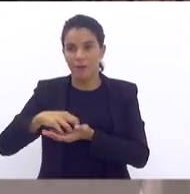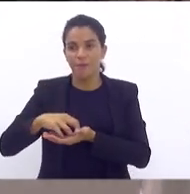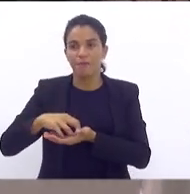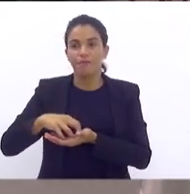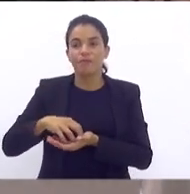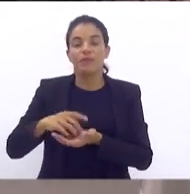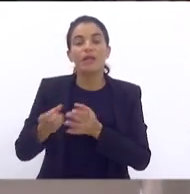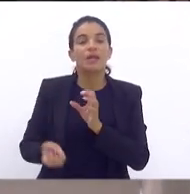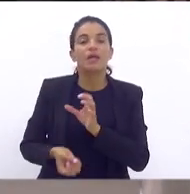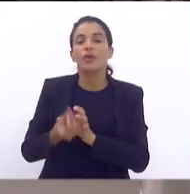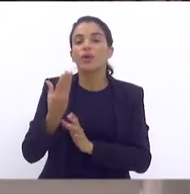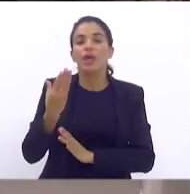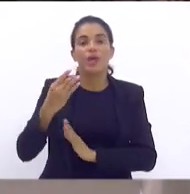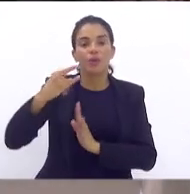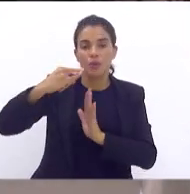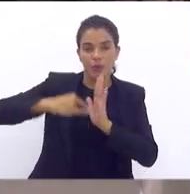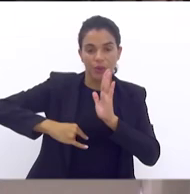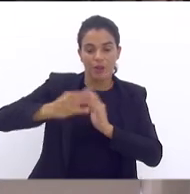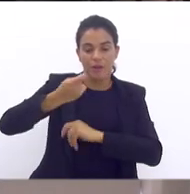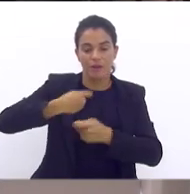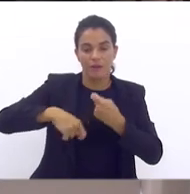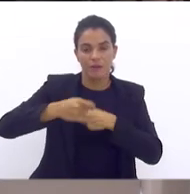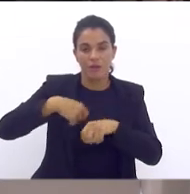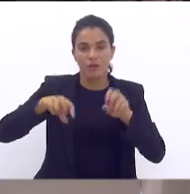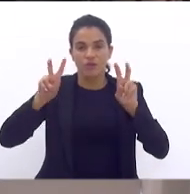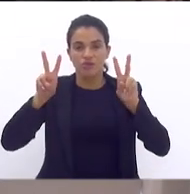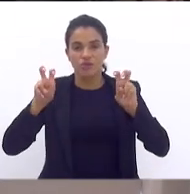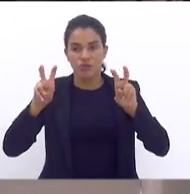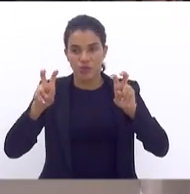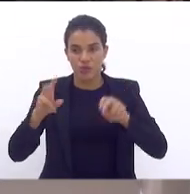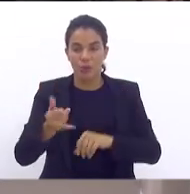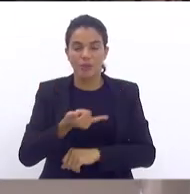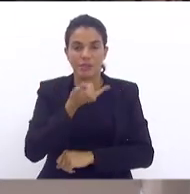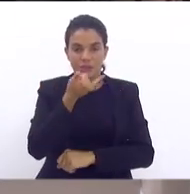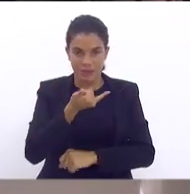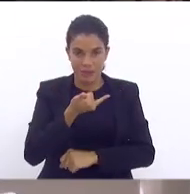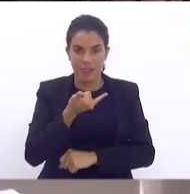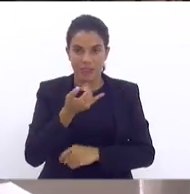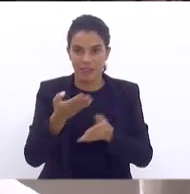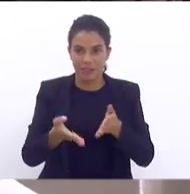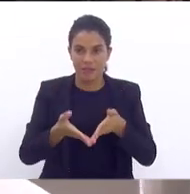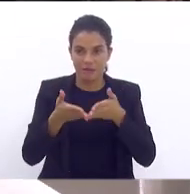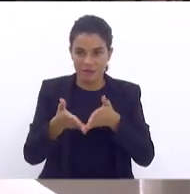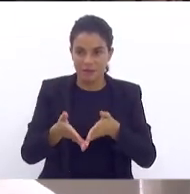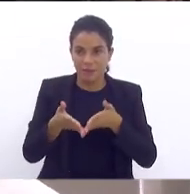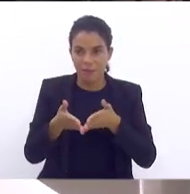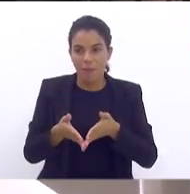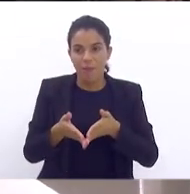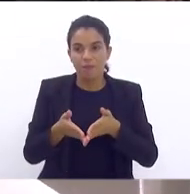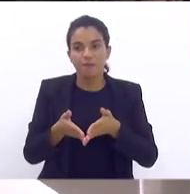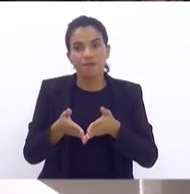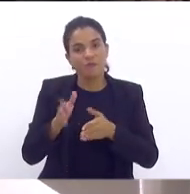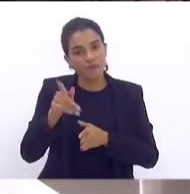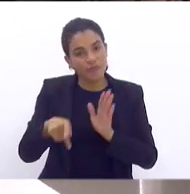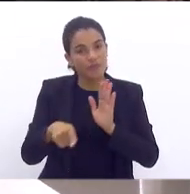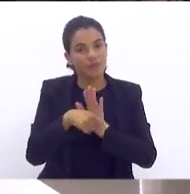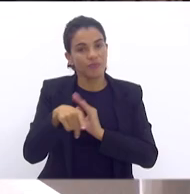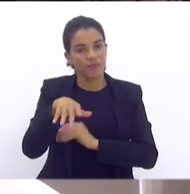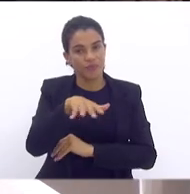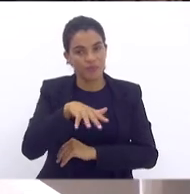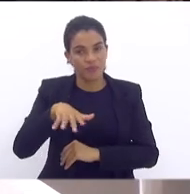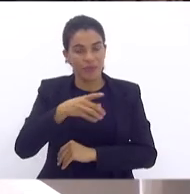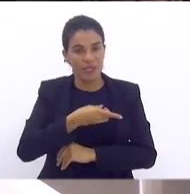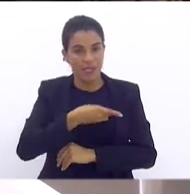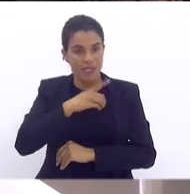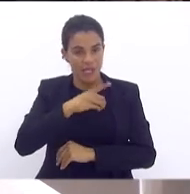instauram o chamado inquérito administrativo sobre acidente e fato da navegação. Então, isso é conduzido no âmbito da capitania, da